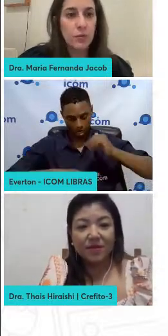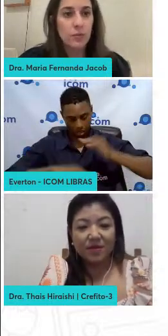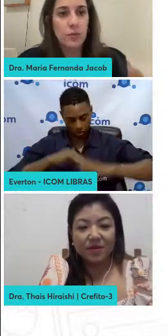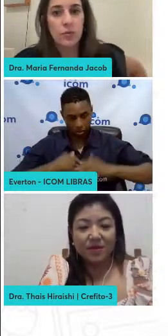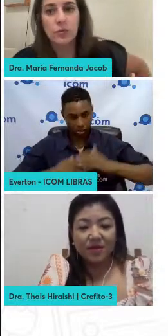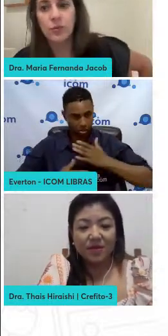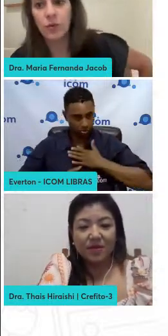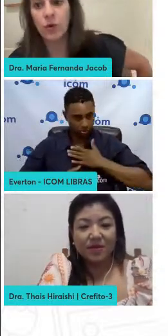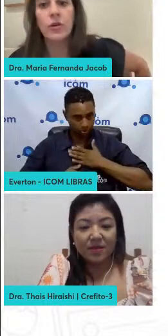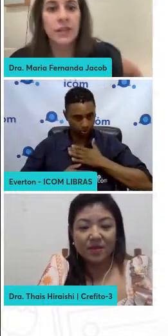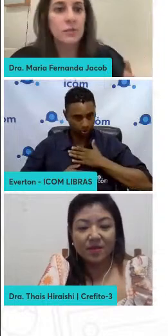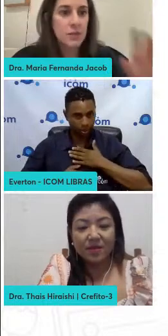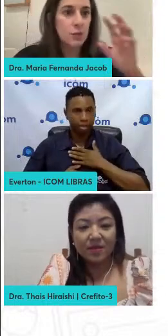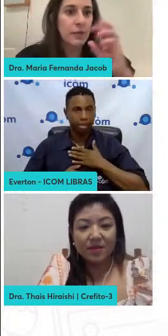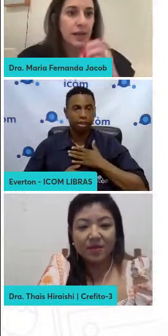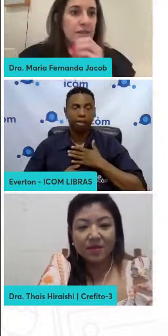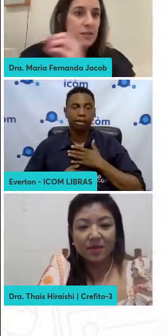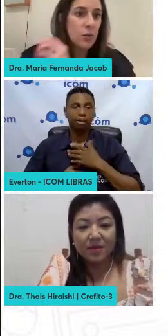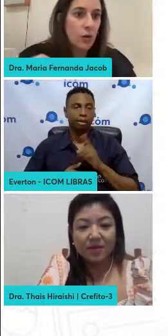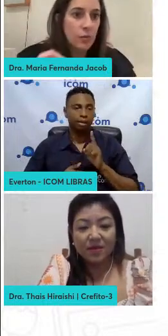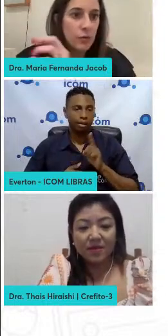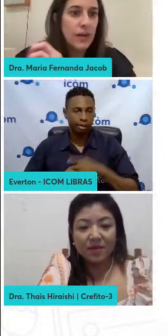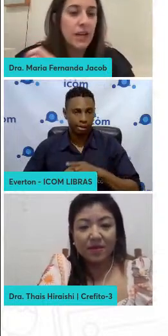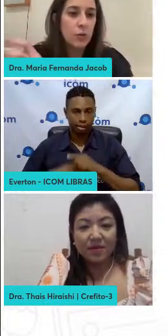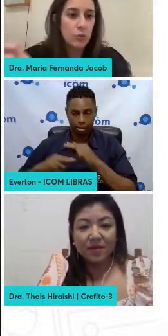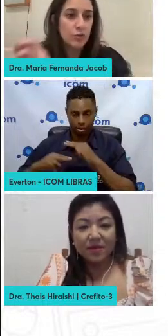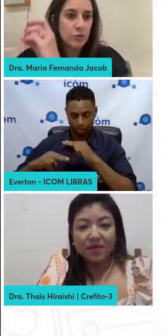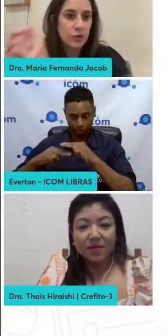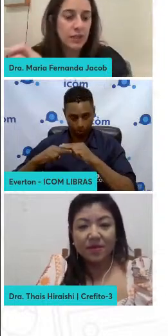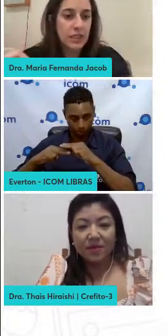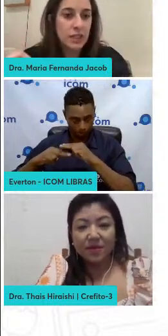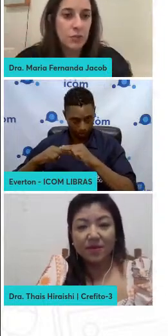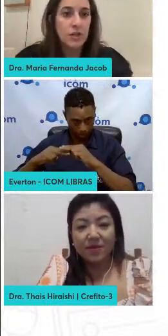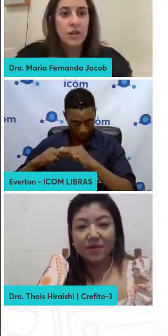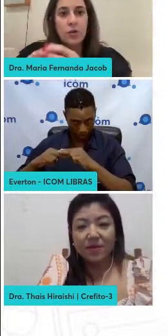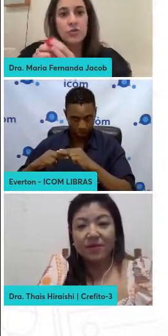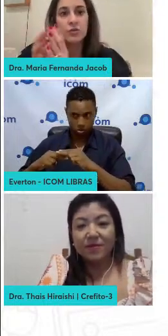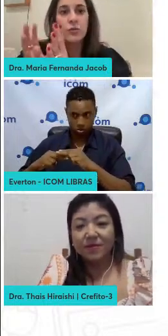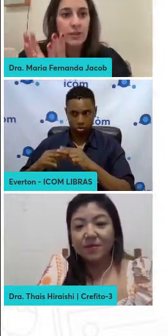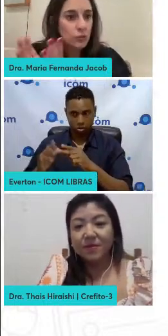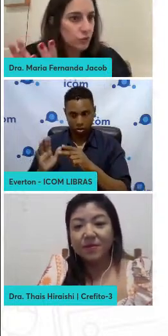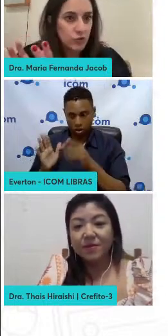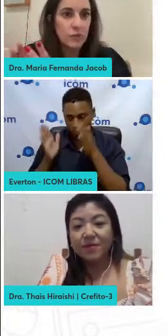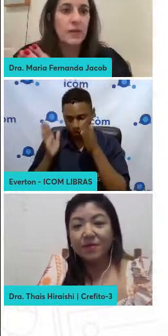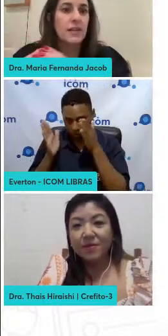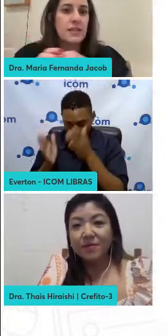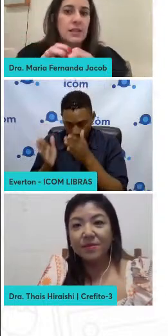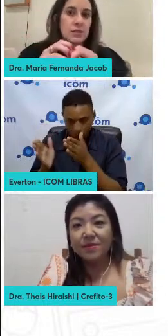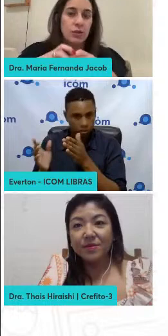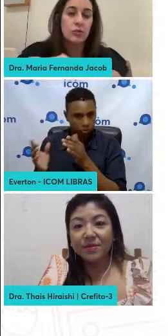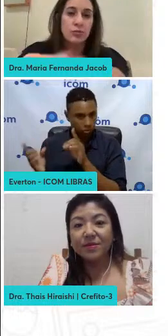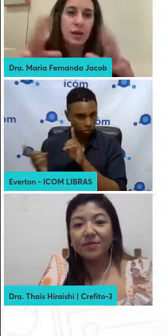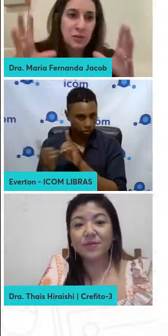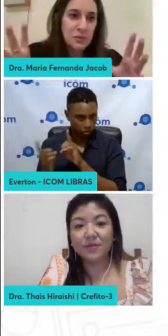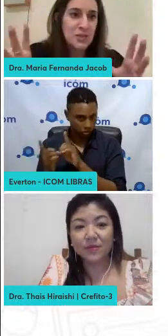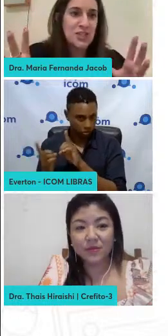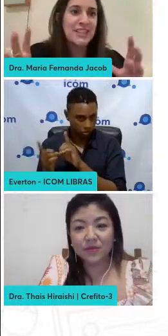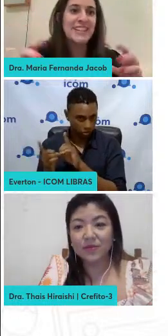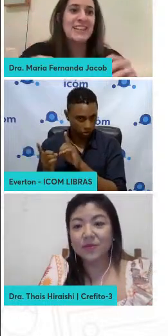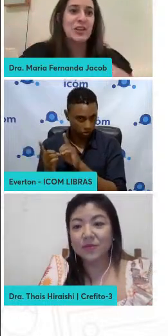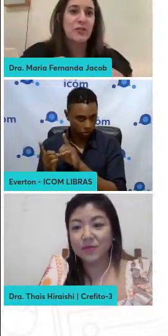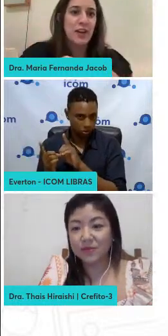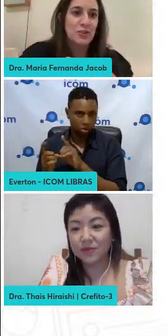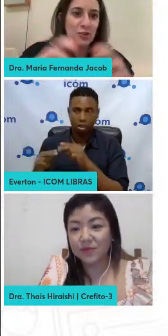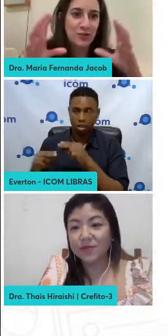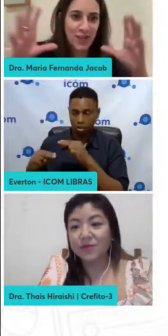sempre colocando mesmo o Pilates como um recurso clínico, onde eu não atuo só no Pilates, é isso, eu atuo na ortopedia,